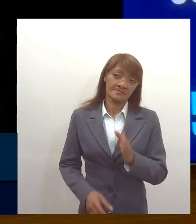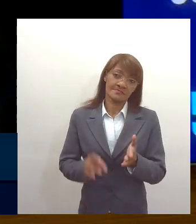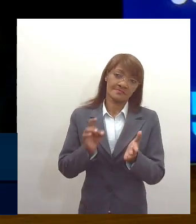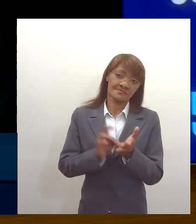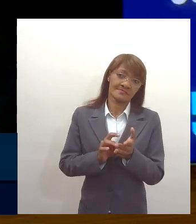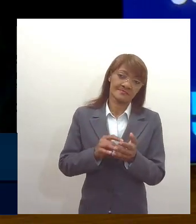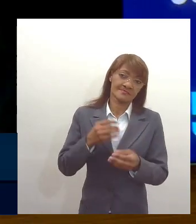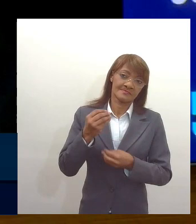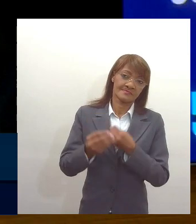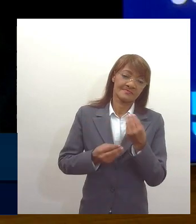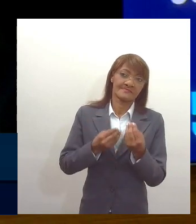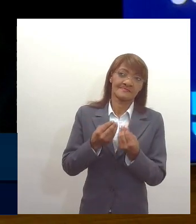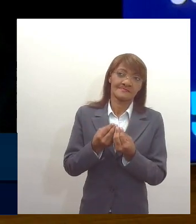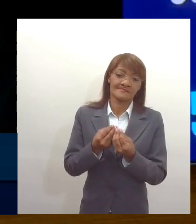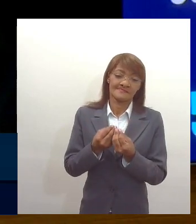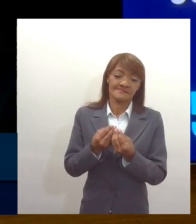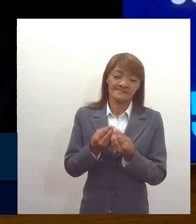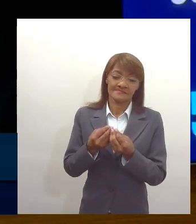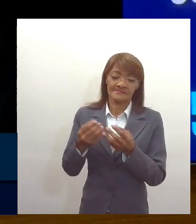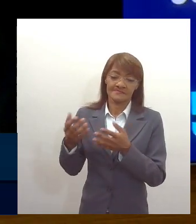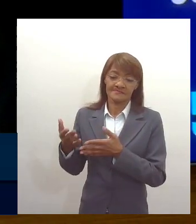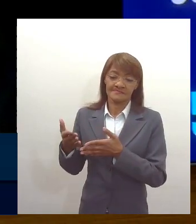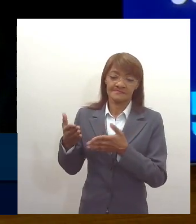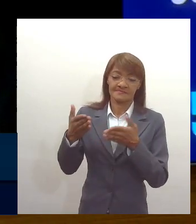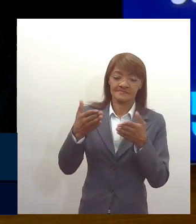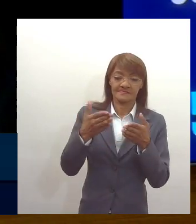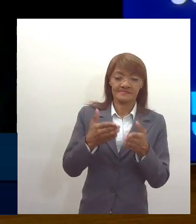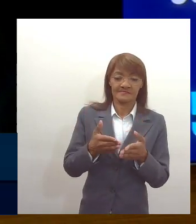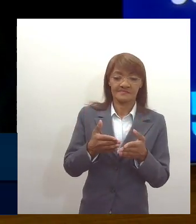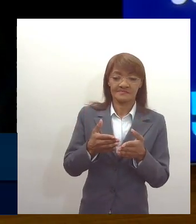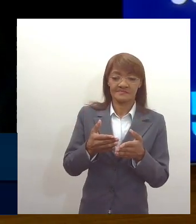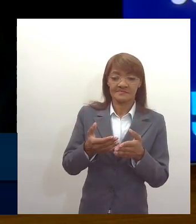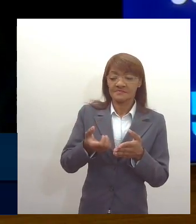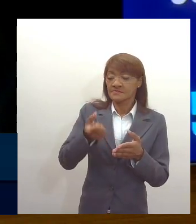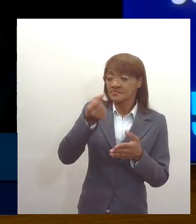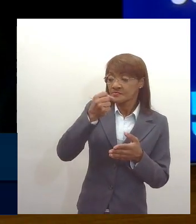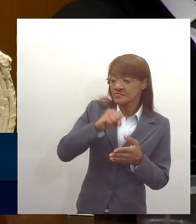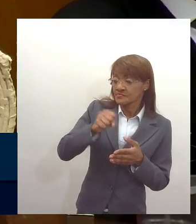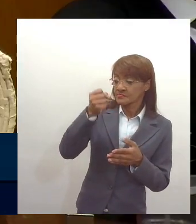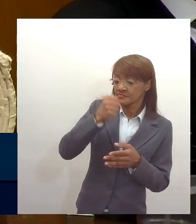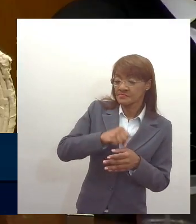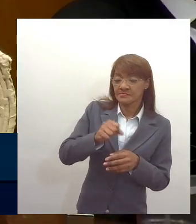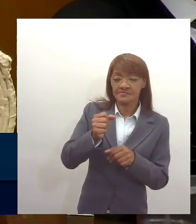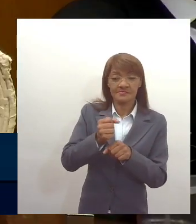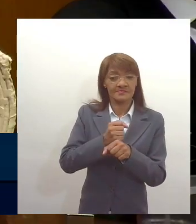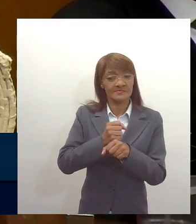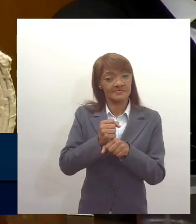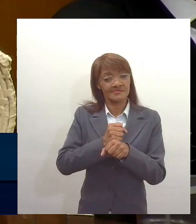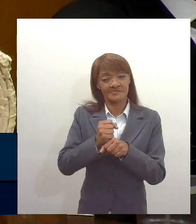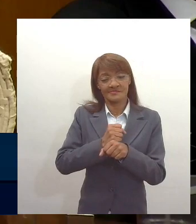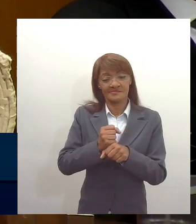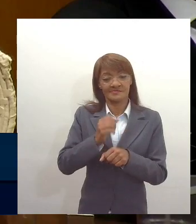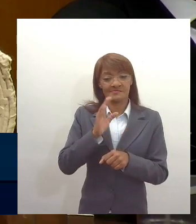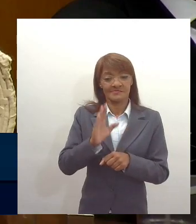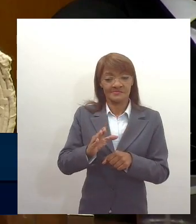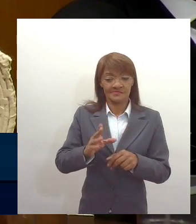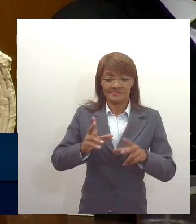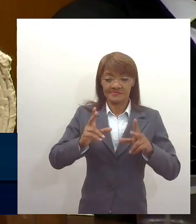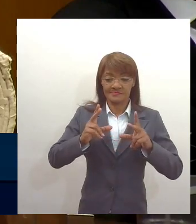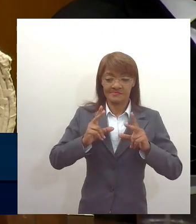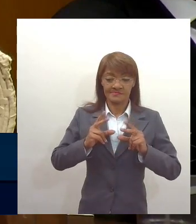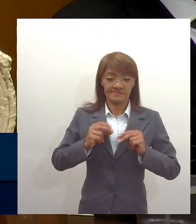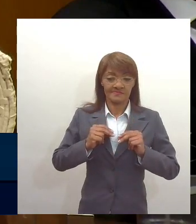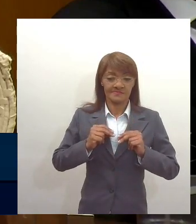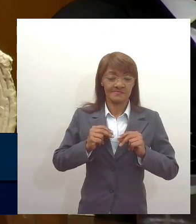uma sorveteira que está quebrada há anos e que eles receberam, mas no Pirambu.